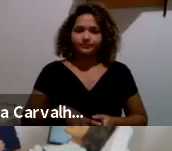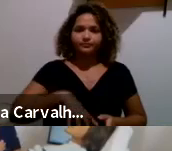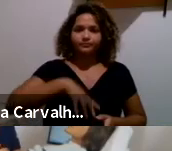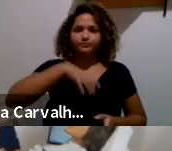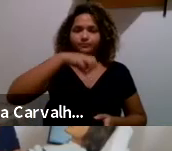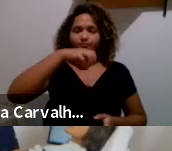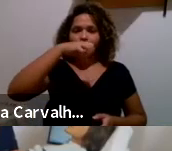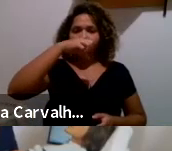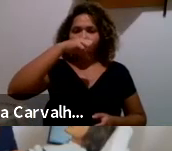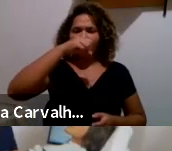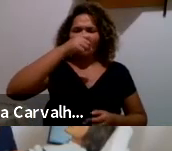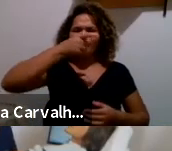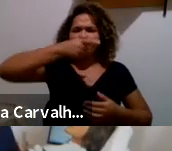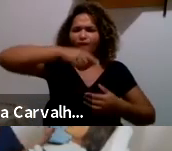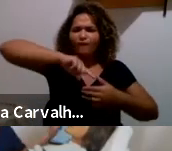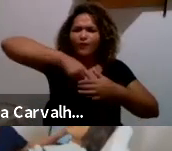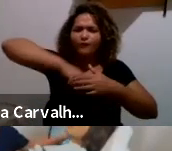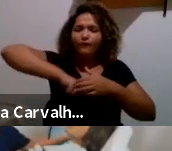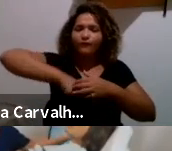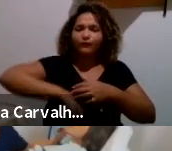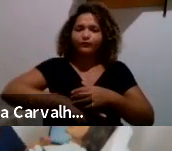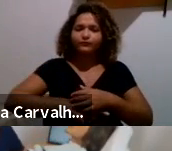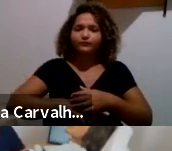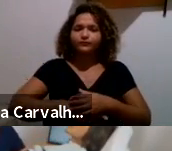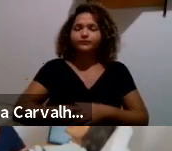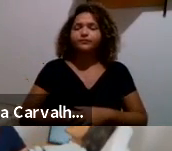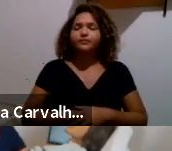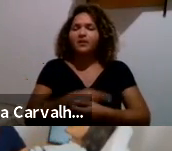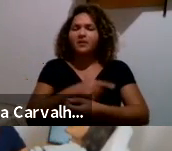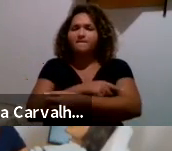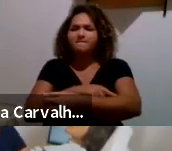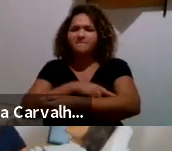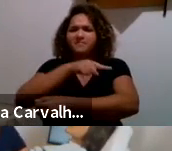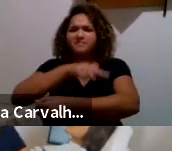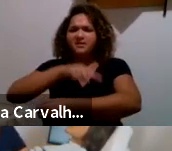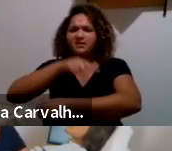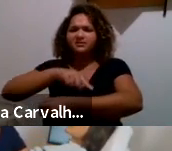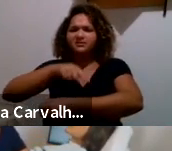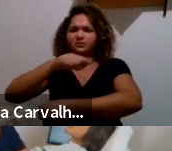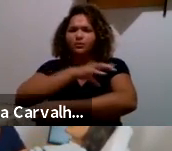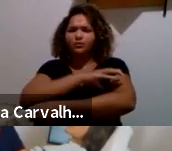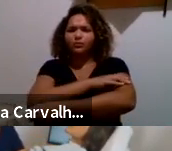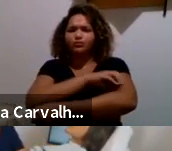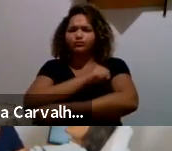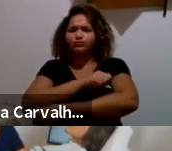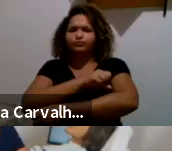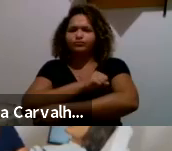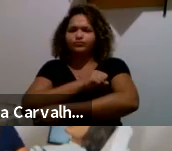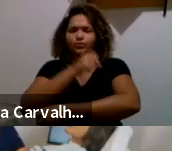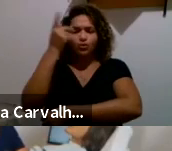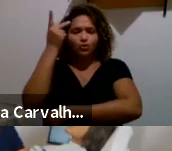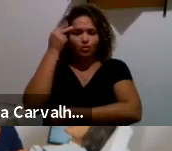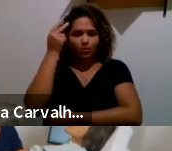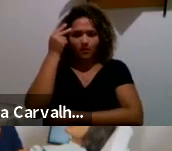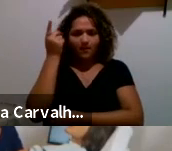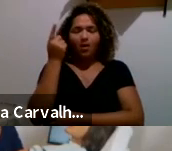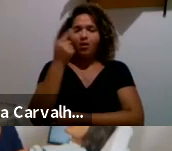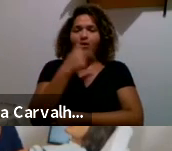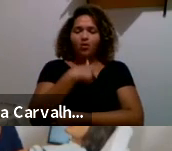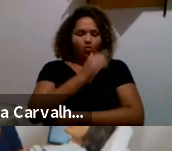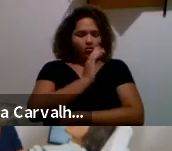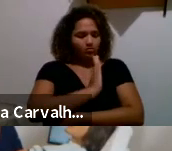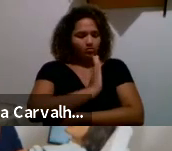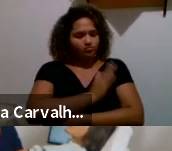bem fundo. A sua pressão está normal, a sua frequência cardíaca também está boa,